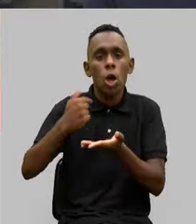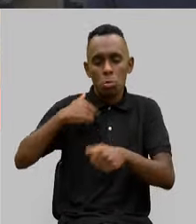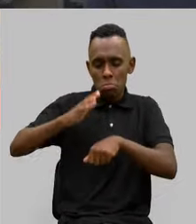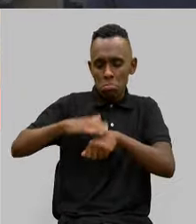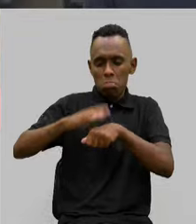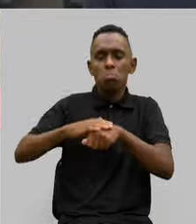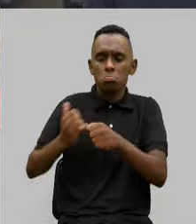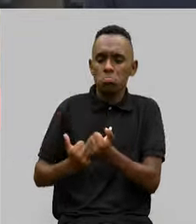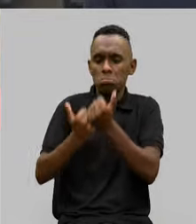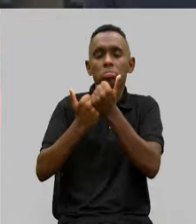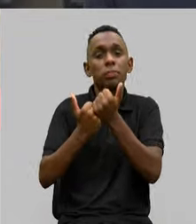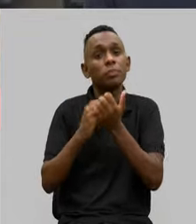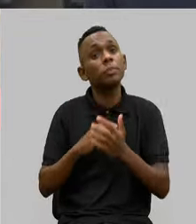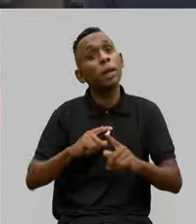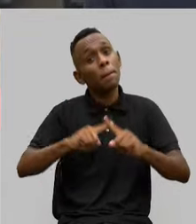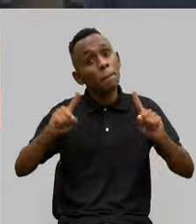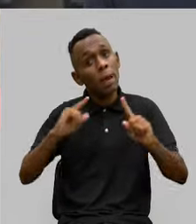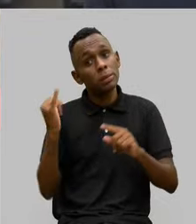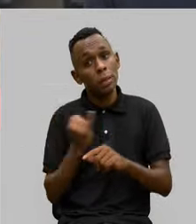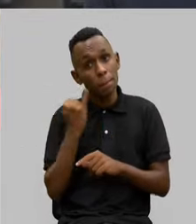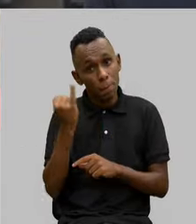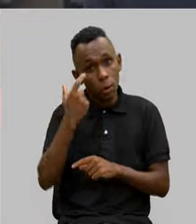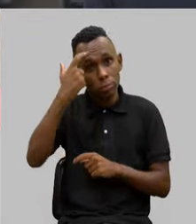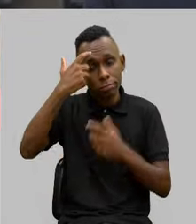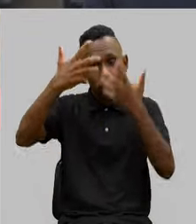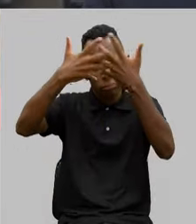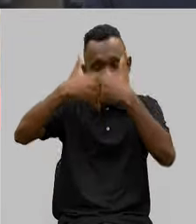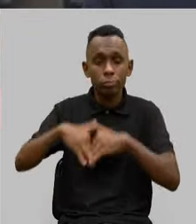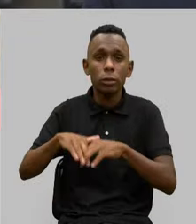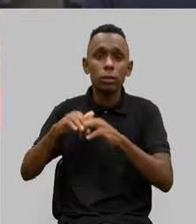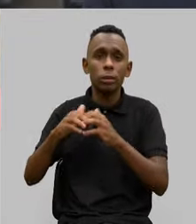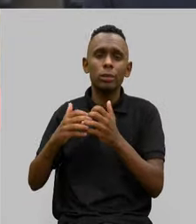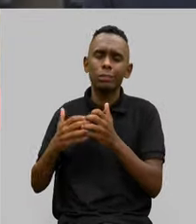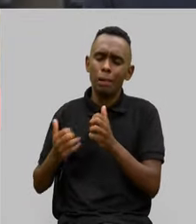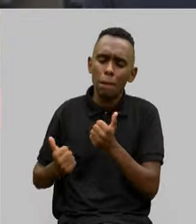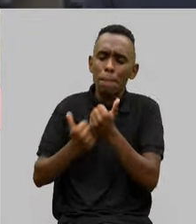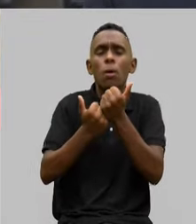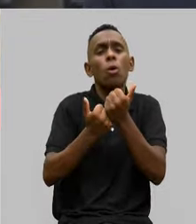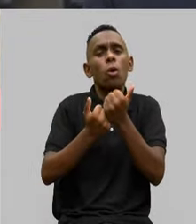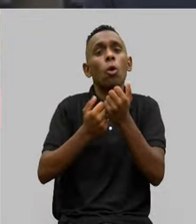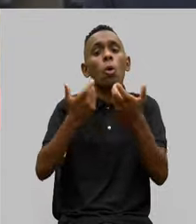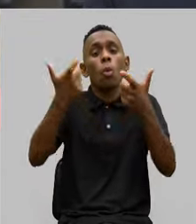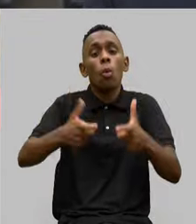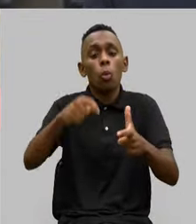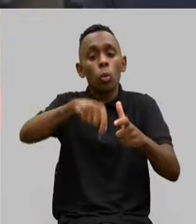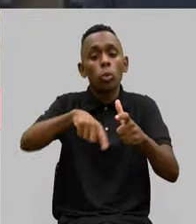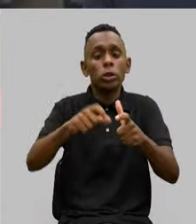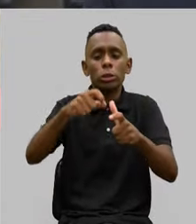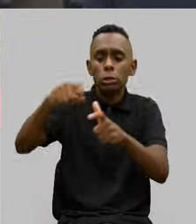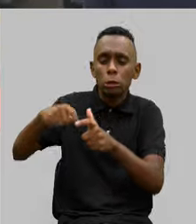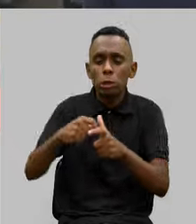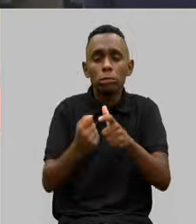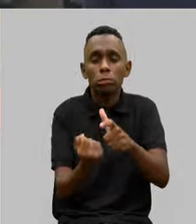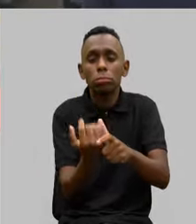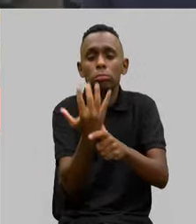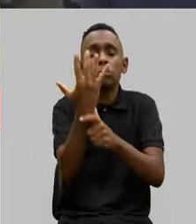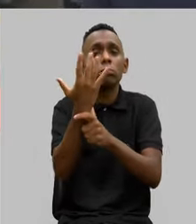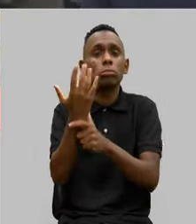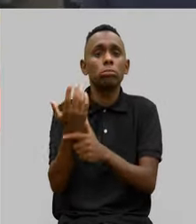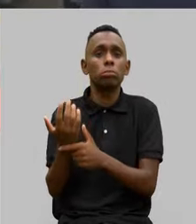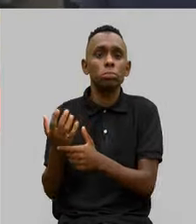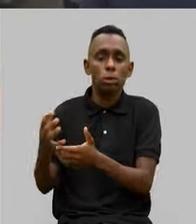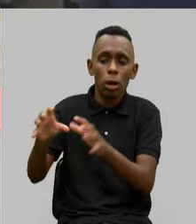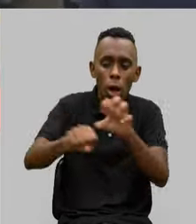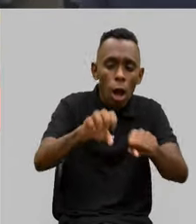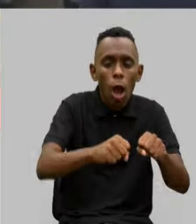disposição mas é fundamental pensar na reparação a partir da terra onde vai ser plantado quem vai colher plantar do mesmo jeito tá